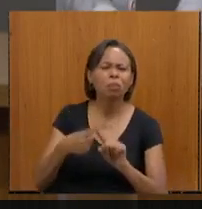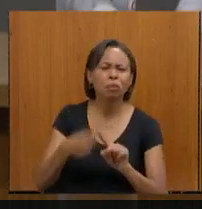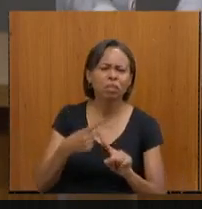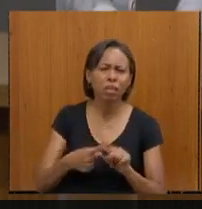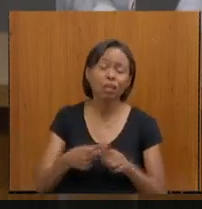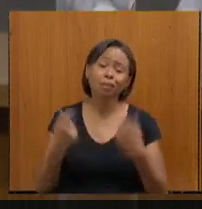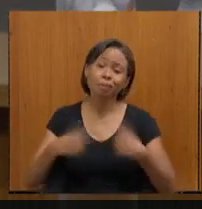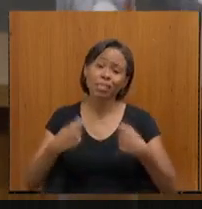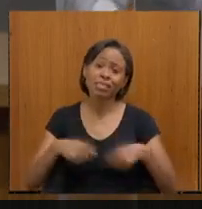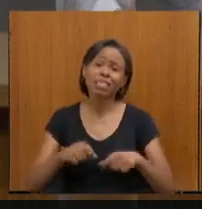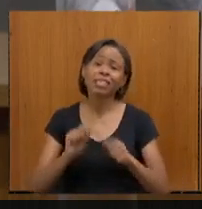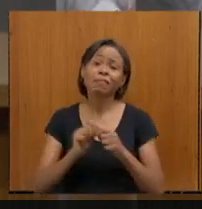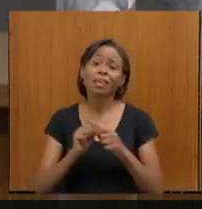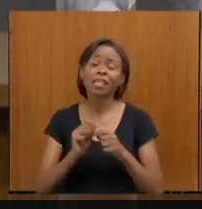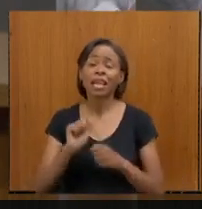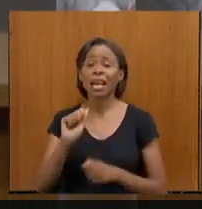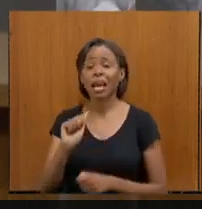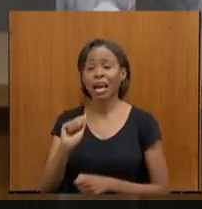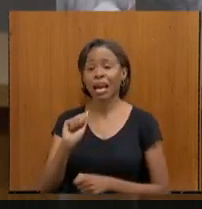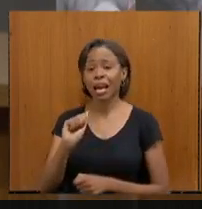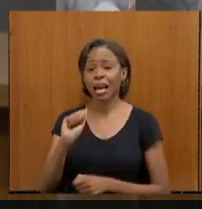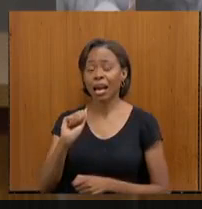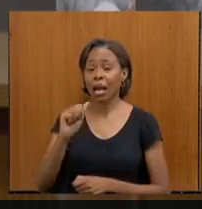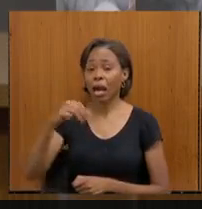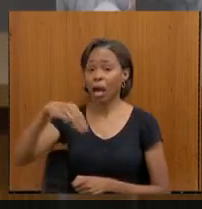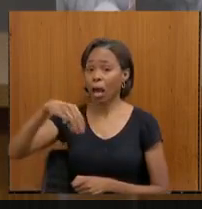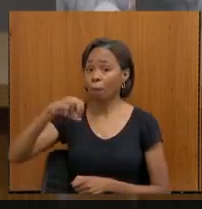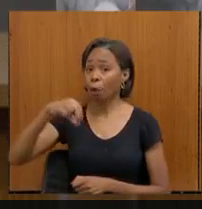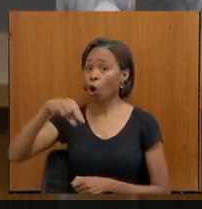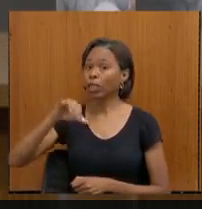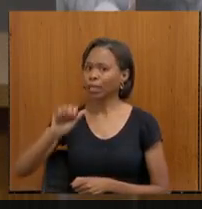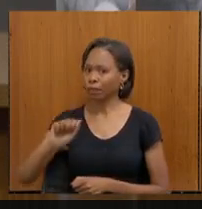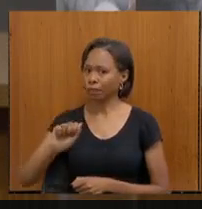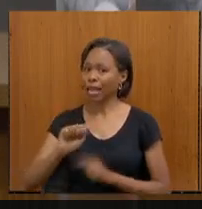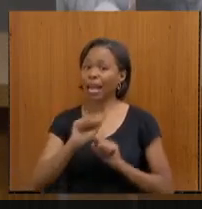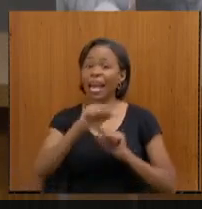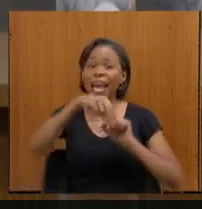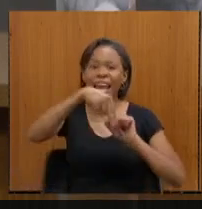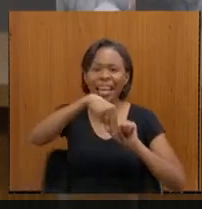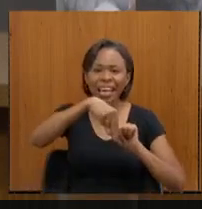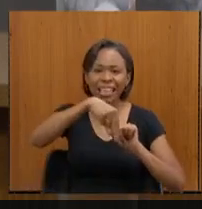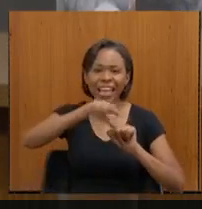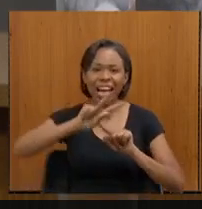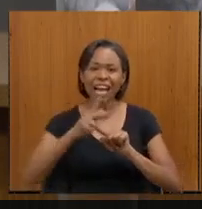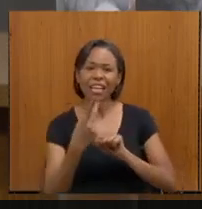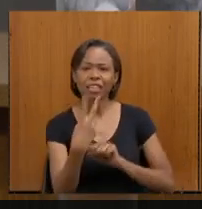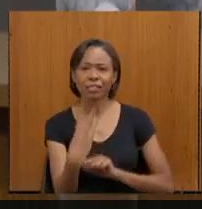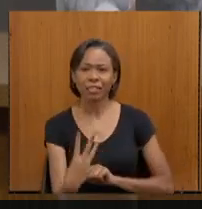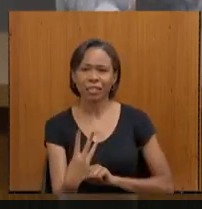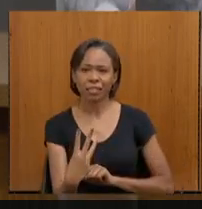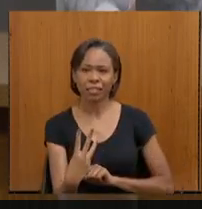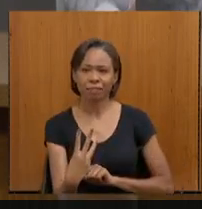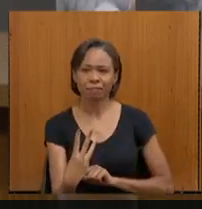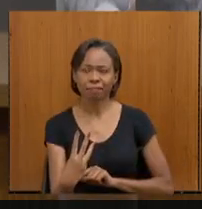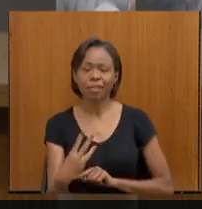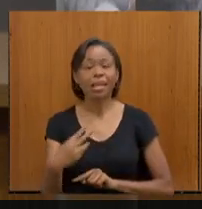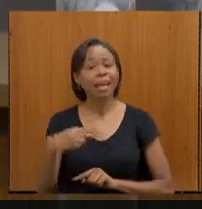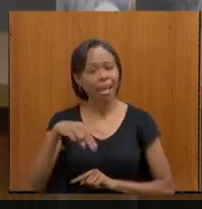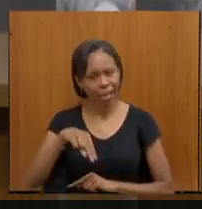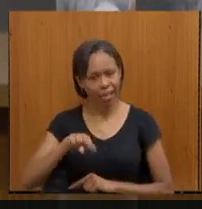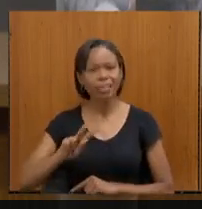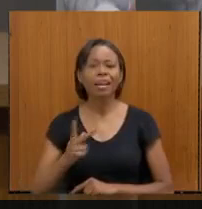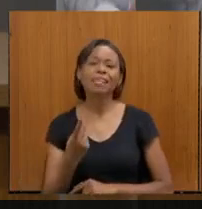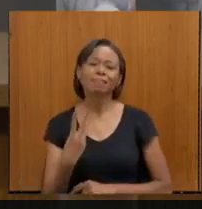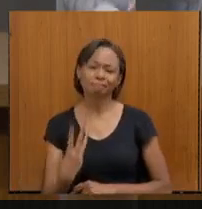amonia quimicamente nh3 então tem hidrogênio para produzir e amônia eu